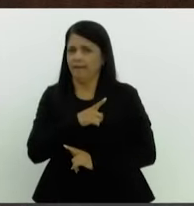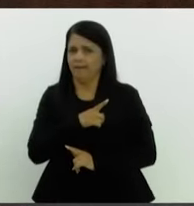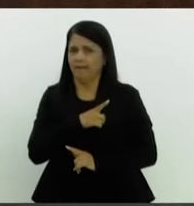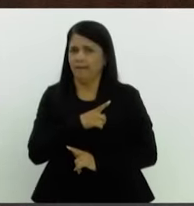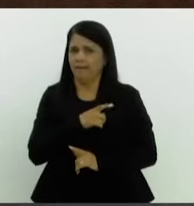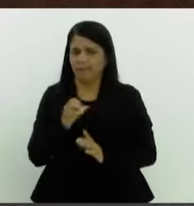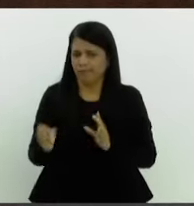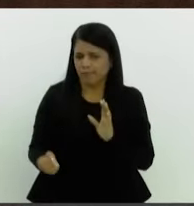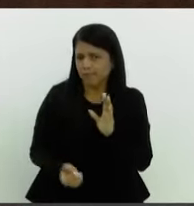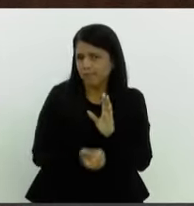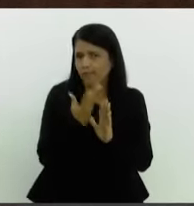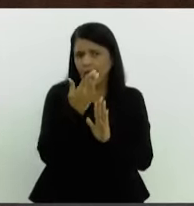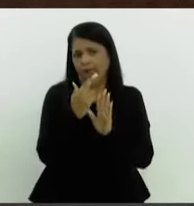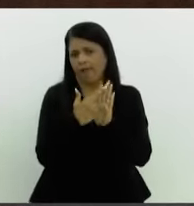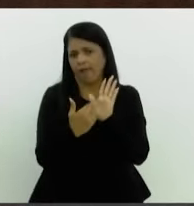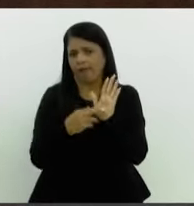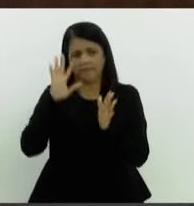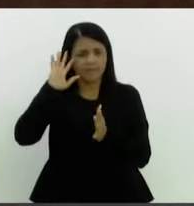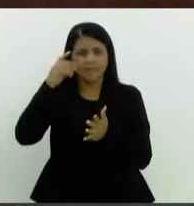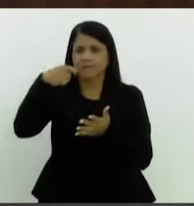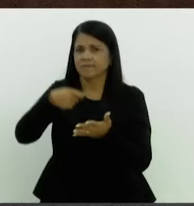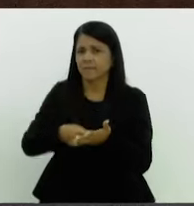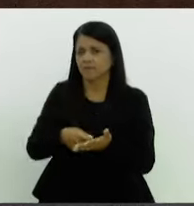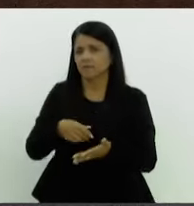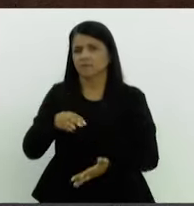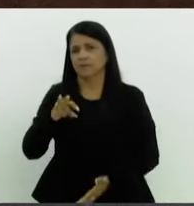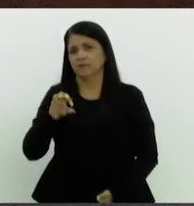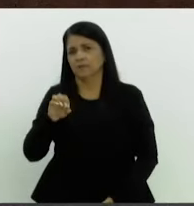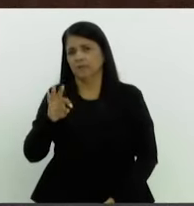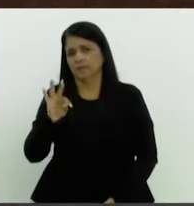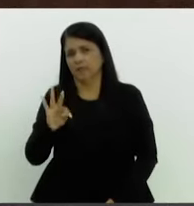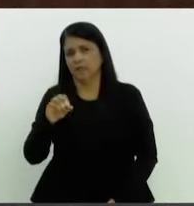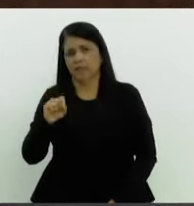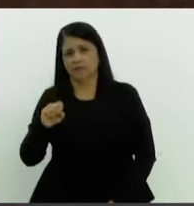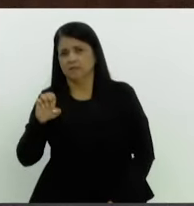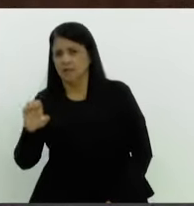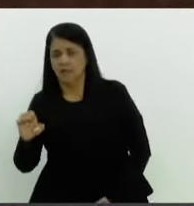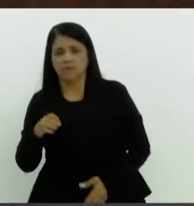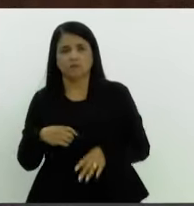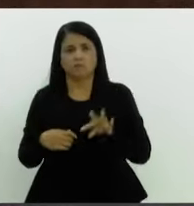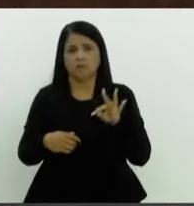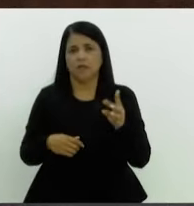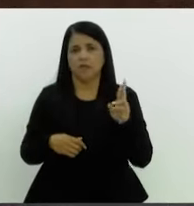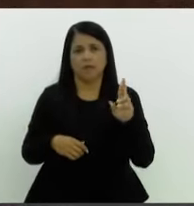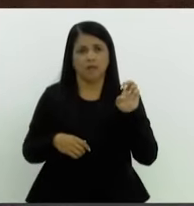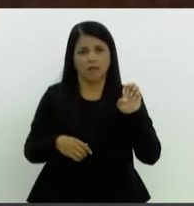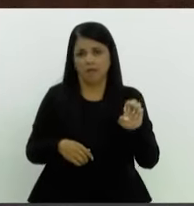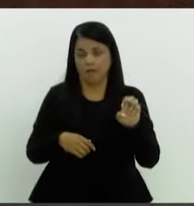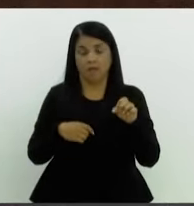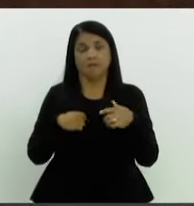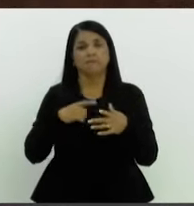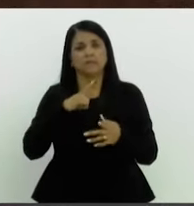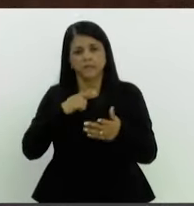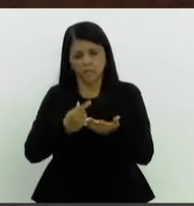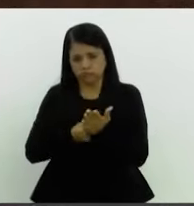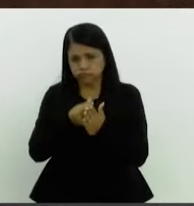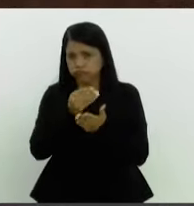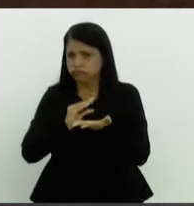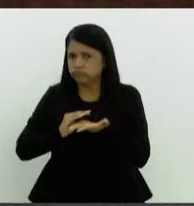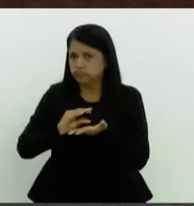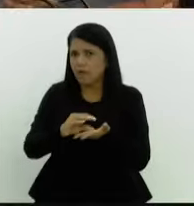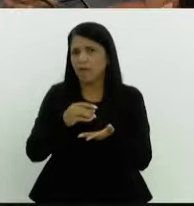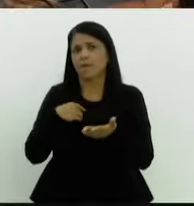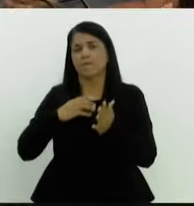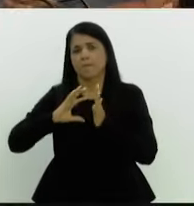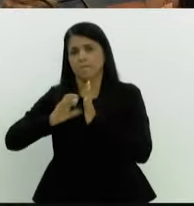normas nem decisões do TSE nem dos tres para inclusão porque a gente já tem aí destinação de verba para fundo partidário